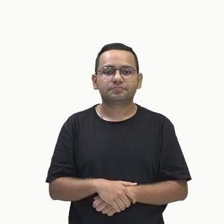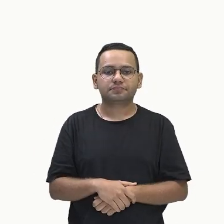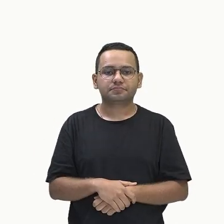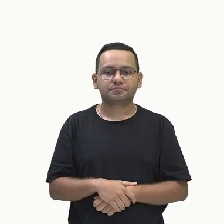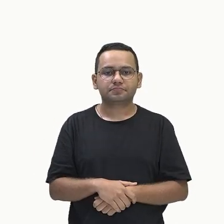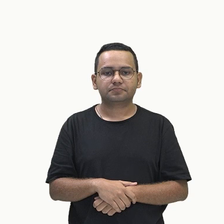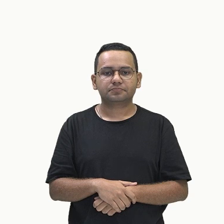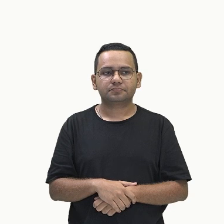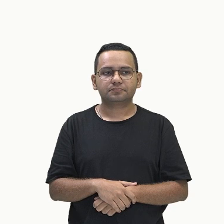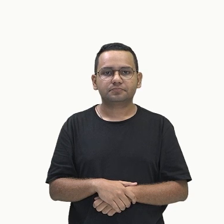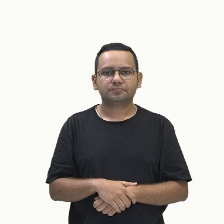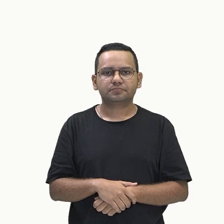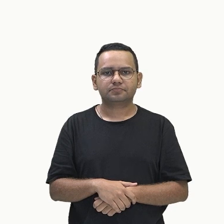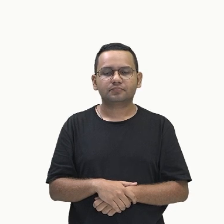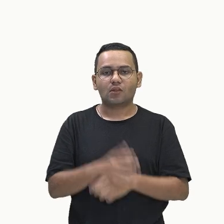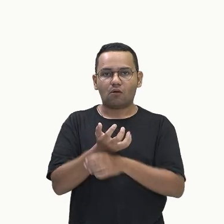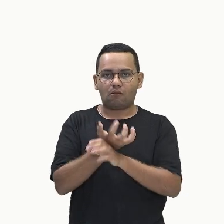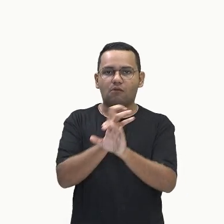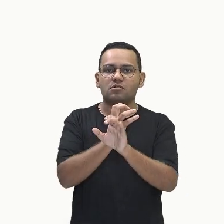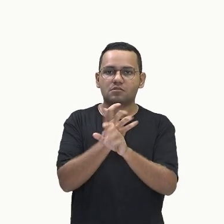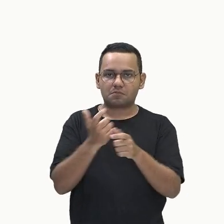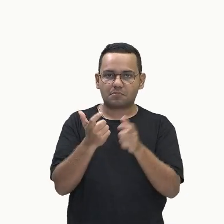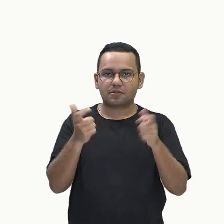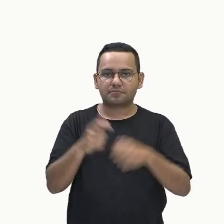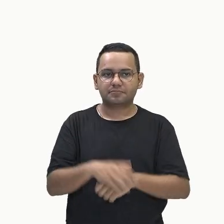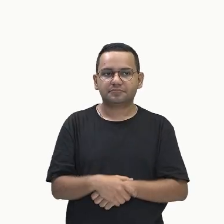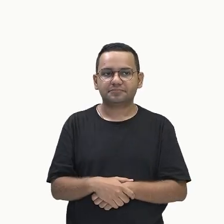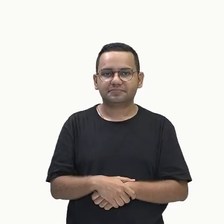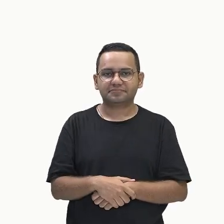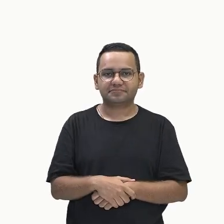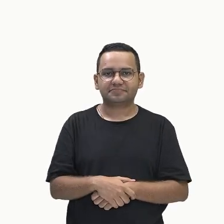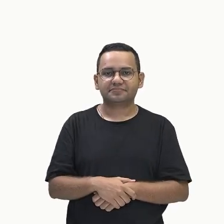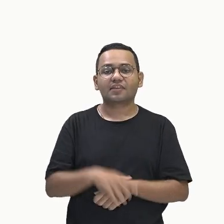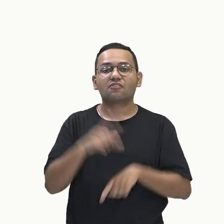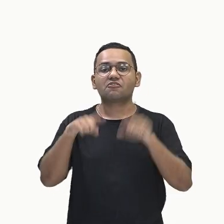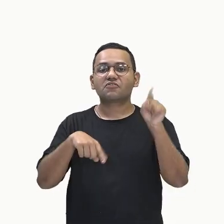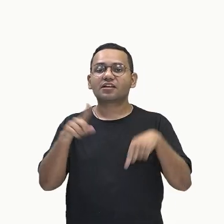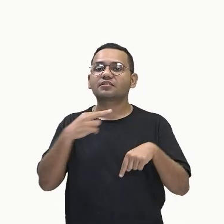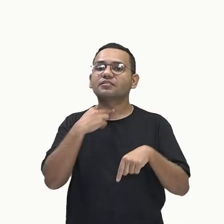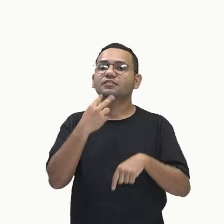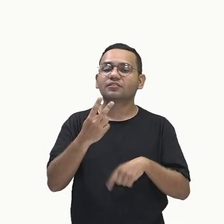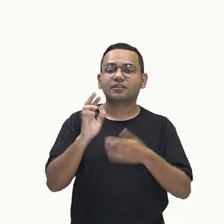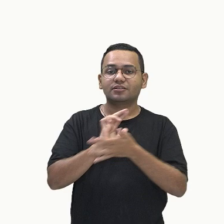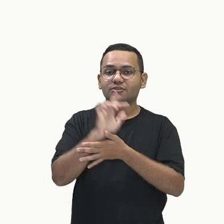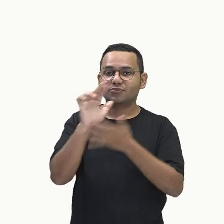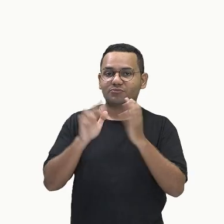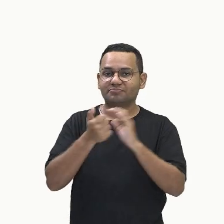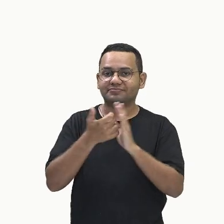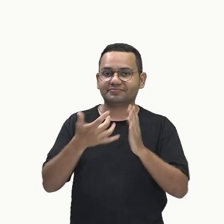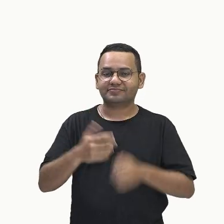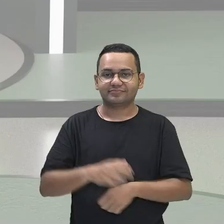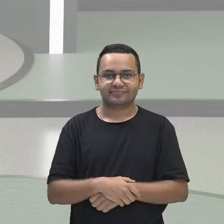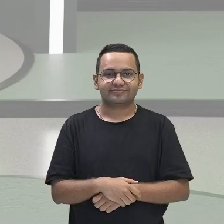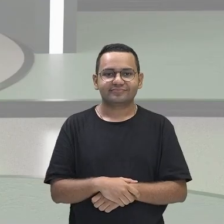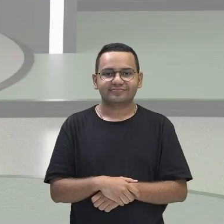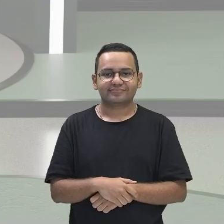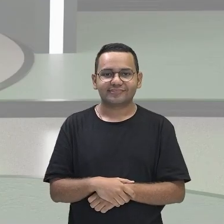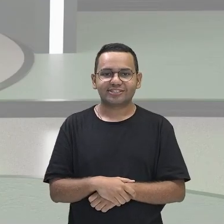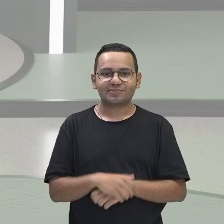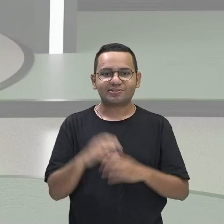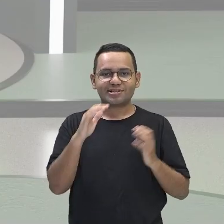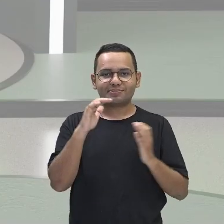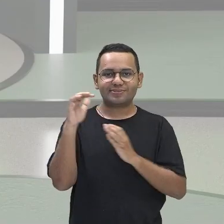dos volumes ósseos, alteração no timbre da voz e algumas outras características. Vamos